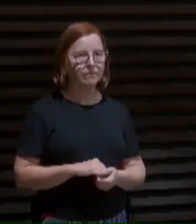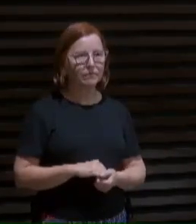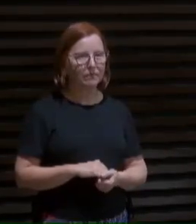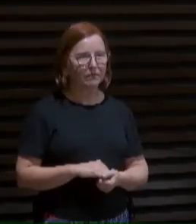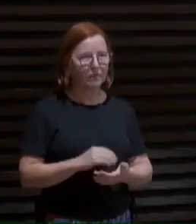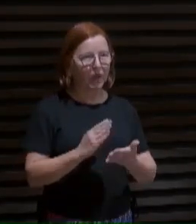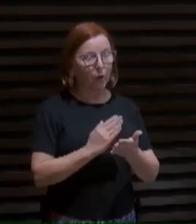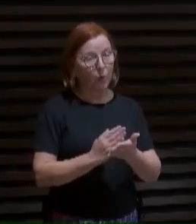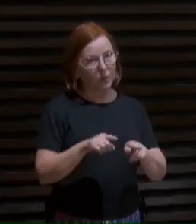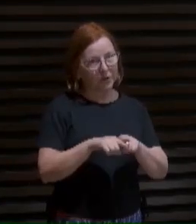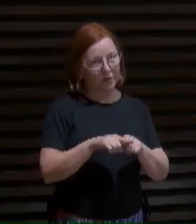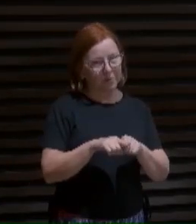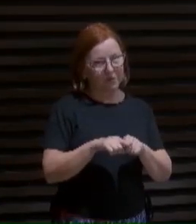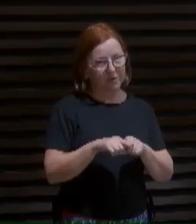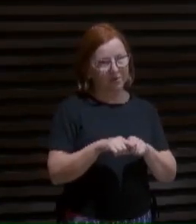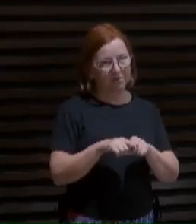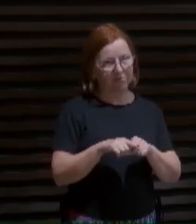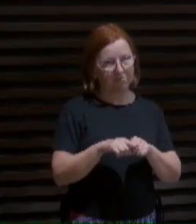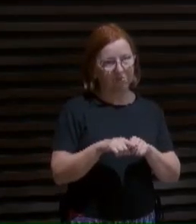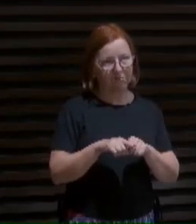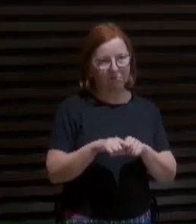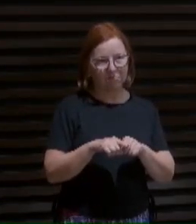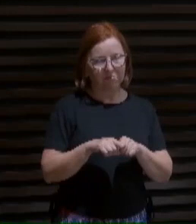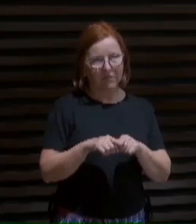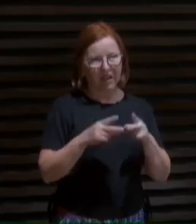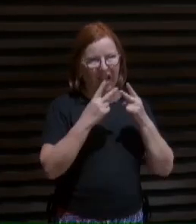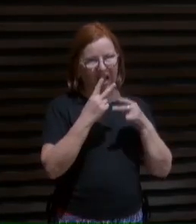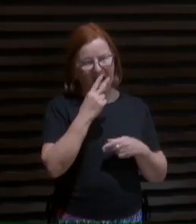alguns irmãos acharam que não ficou muito bem esclarecido.